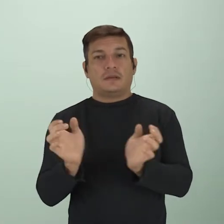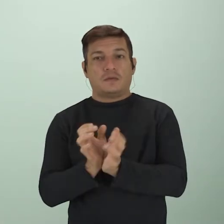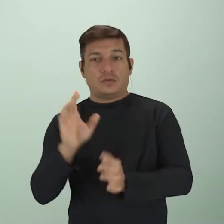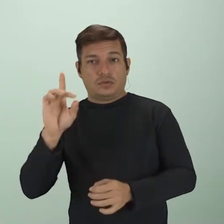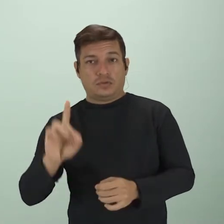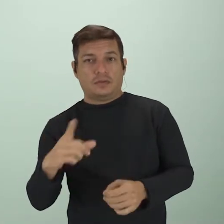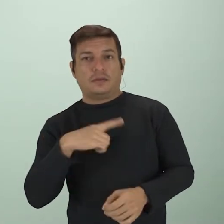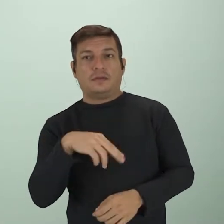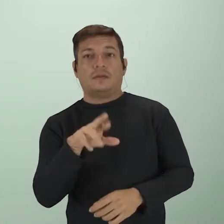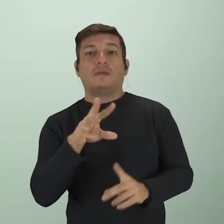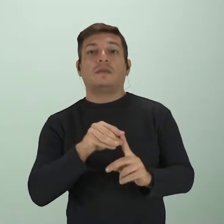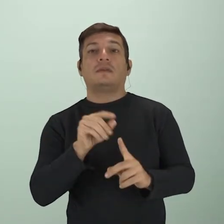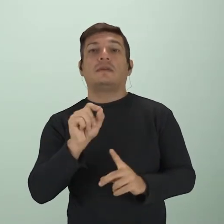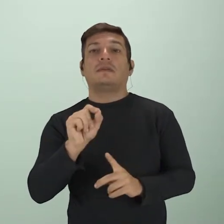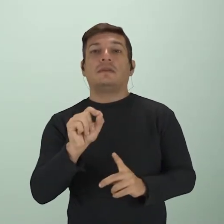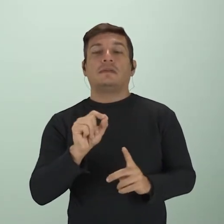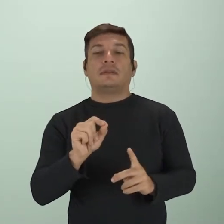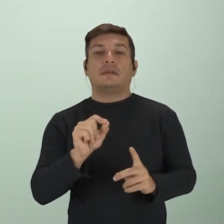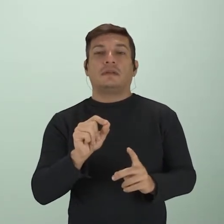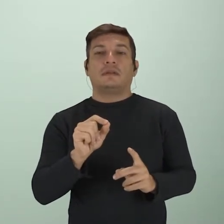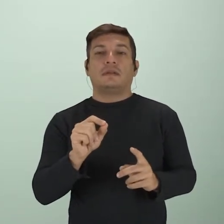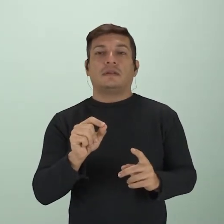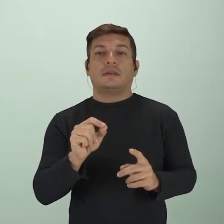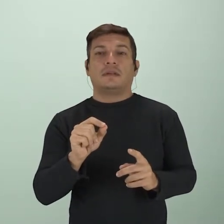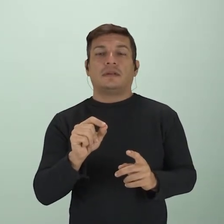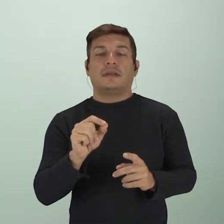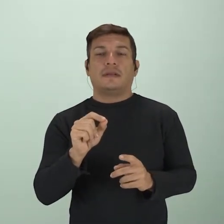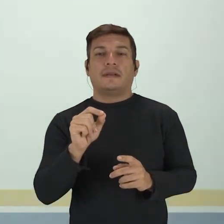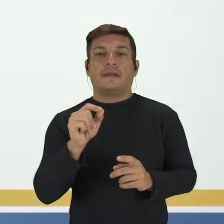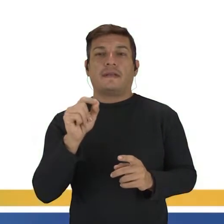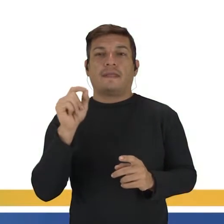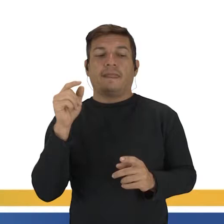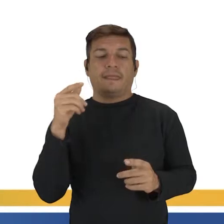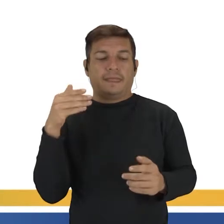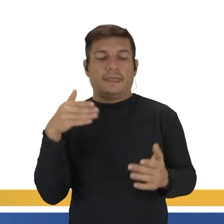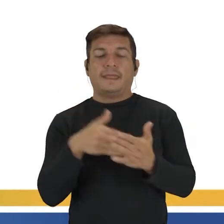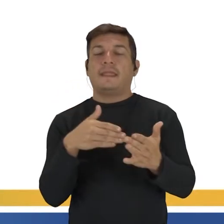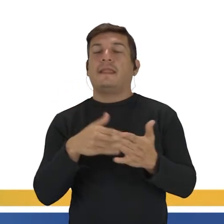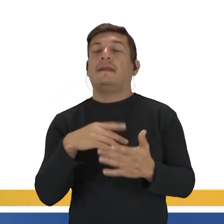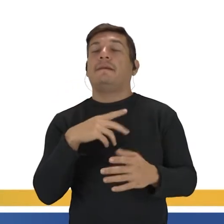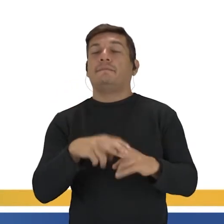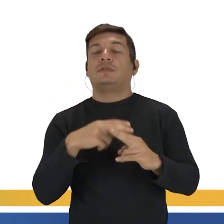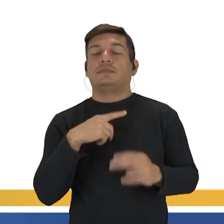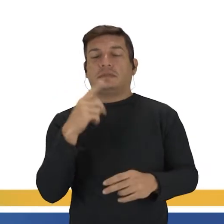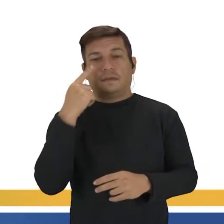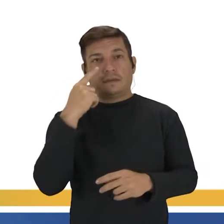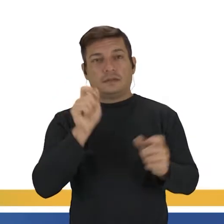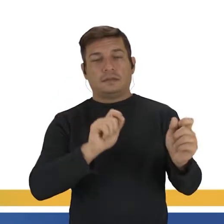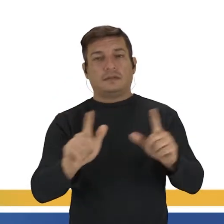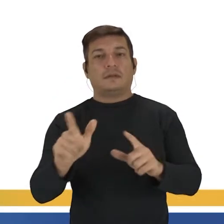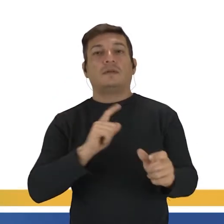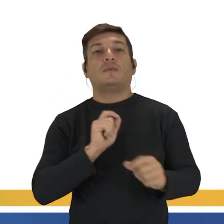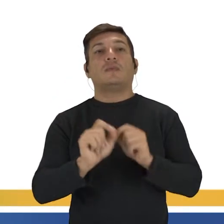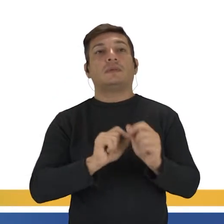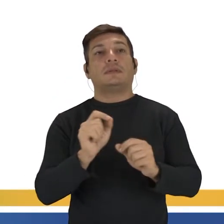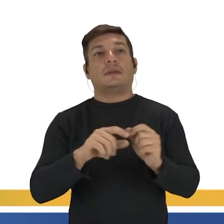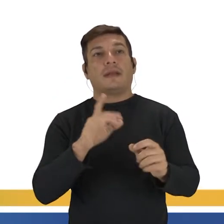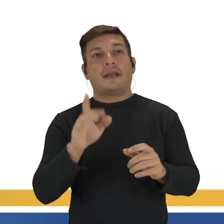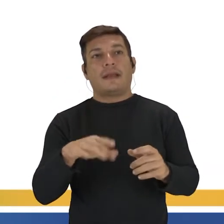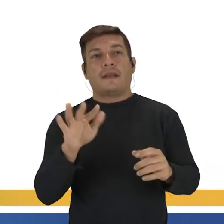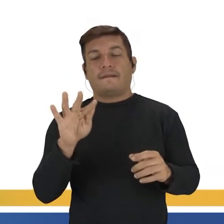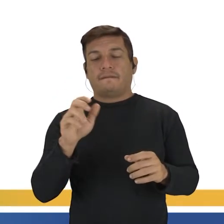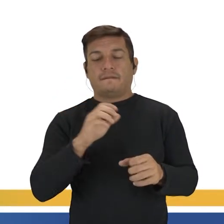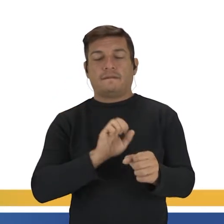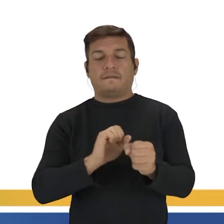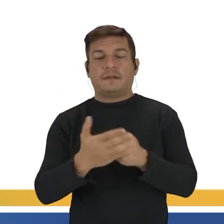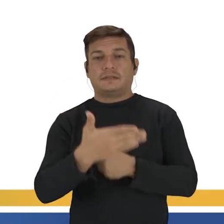tinha como função combater isso daí. Por isso, né, nós temos aqui, vejamos a tela, a ascensão do fascismo ao